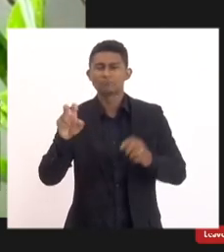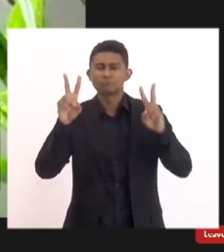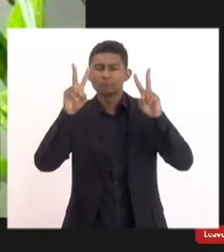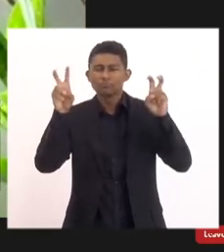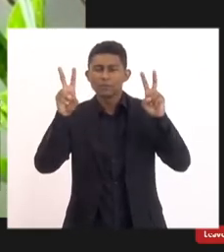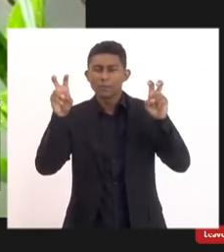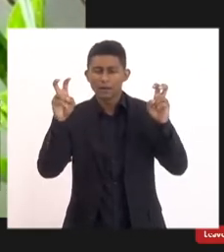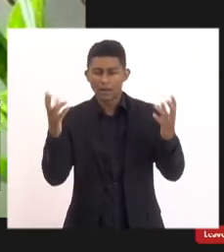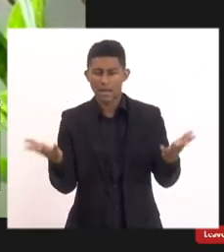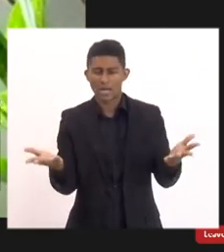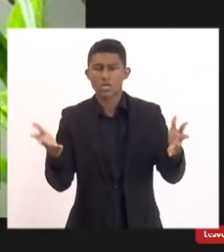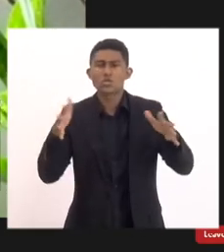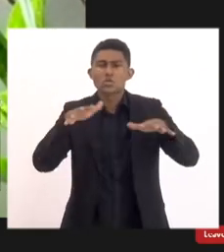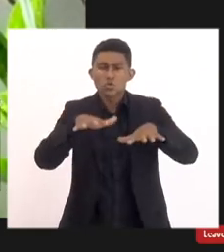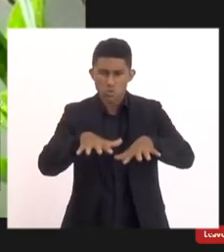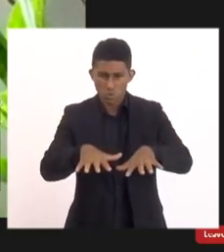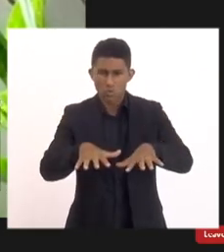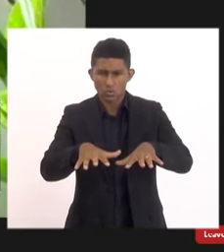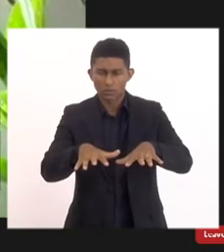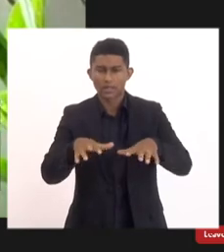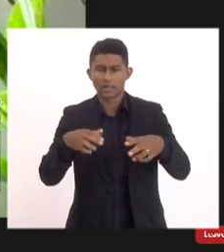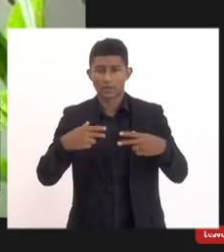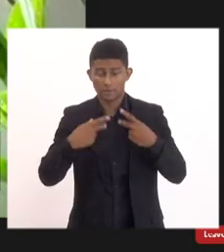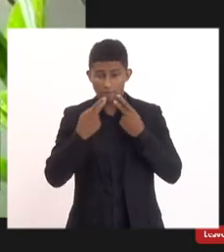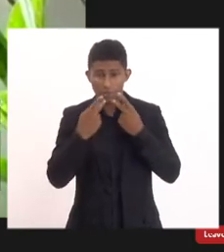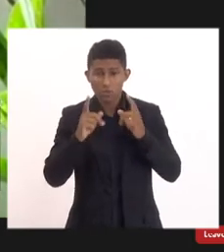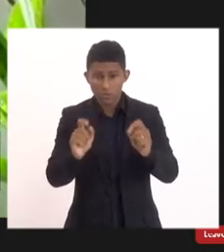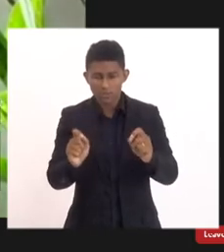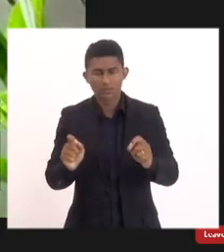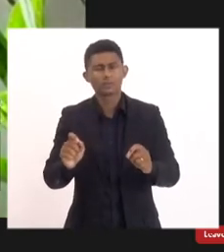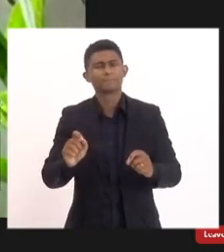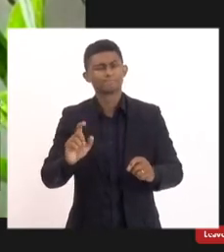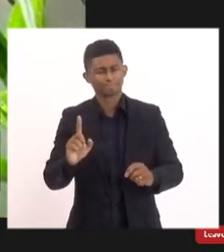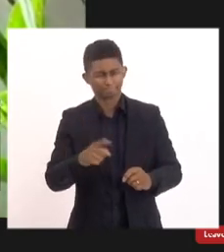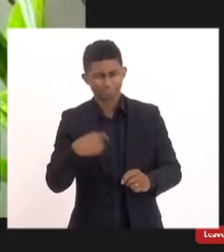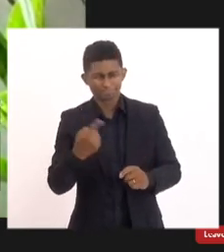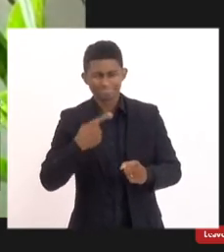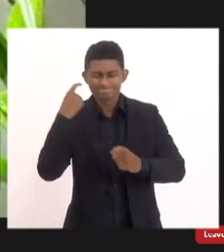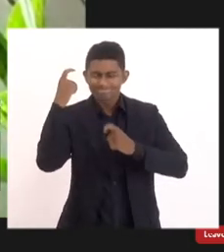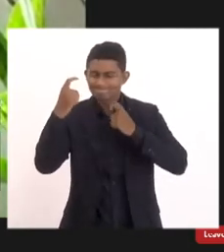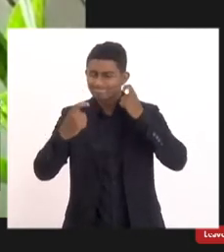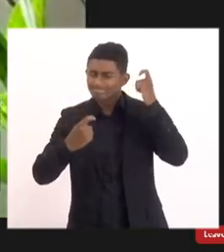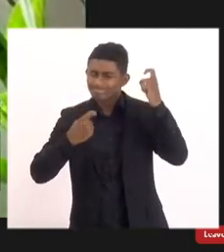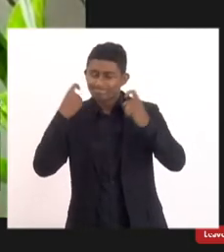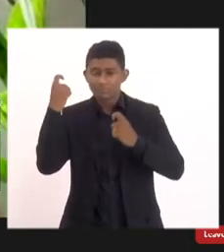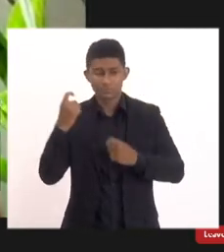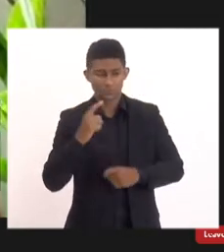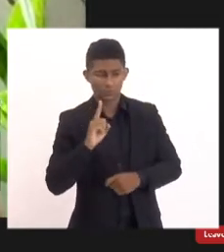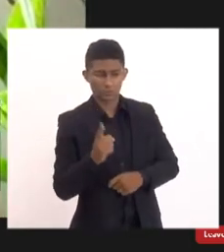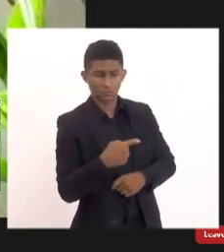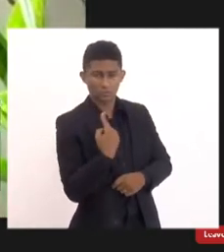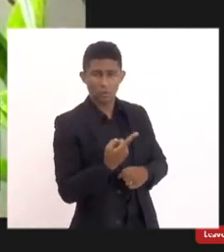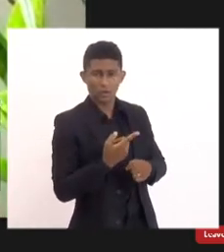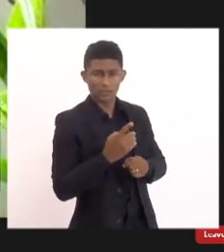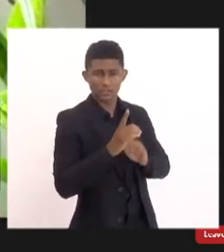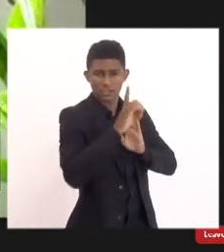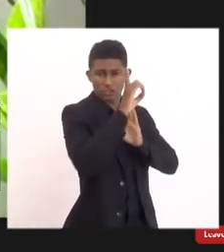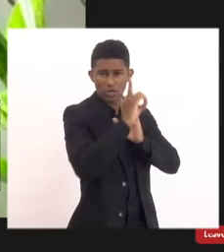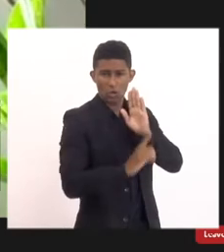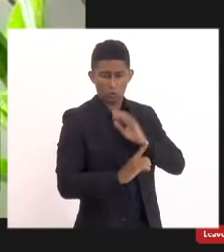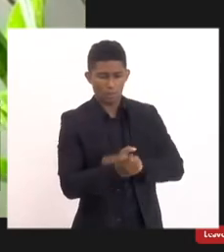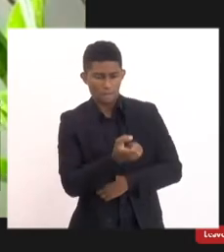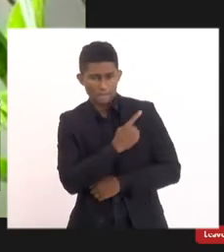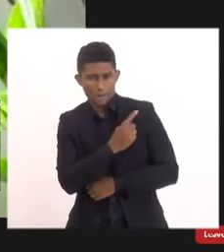e dizer para a Alessandra que a gente tem uma preocupação muito grande, né, nós diretores do ensino médio